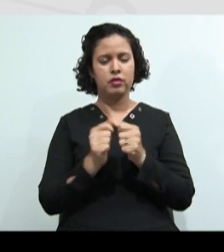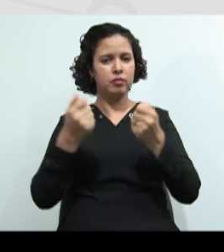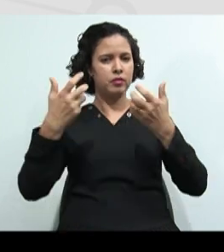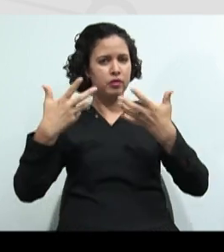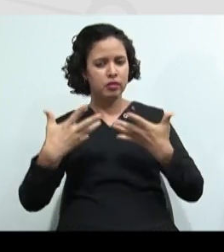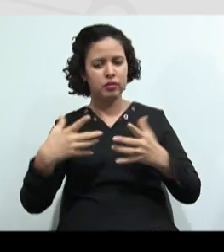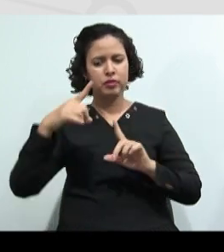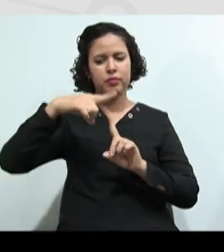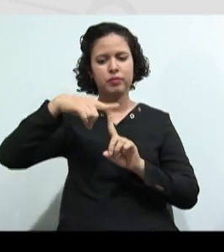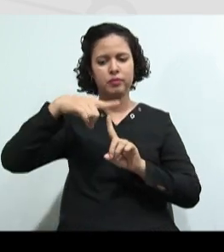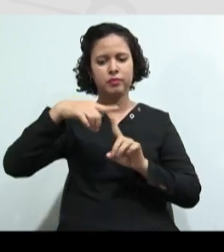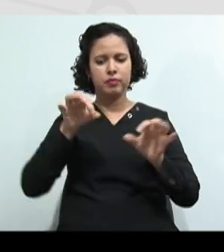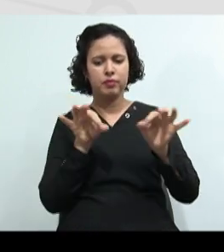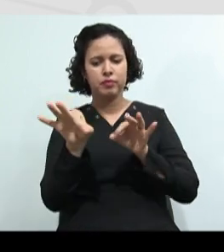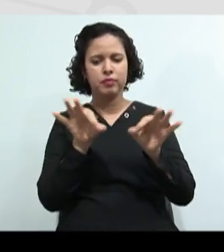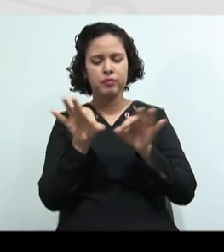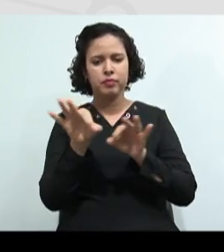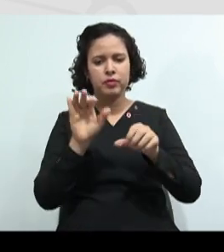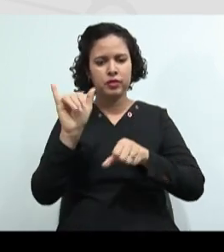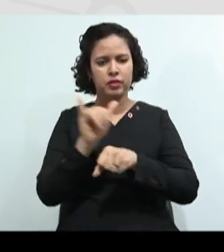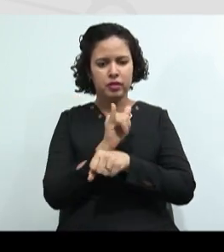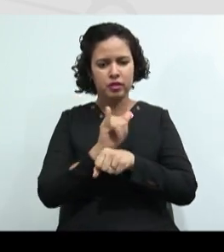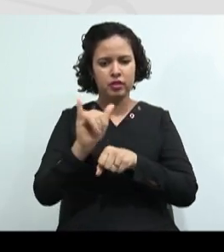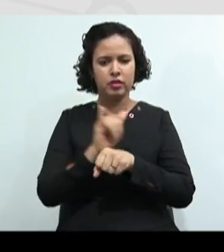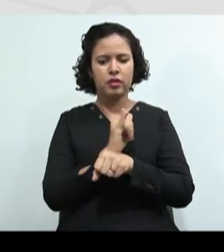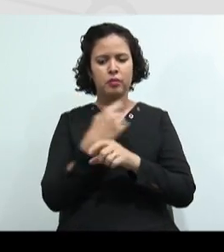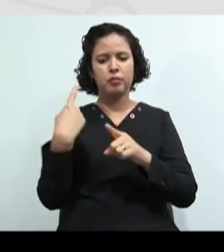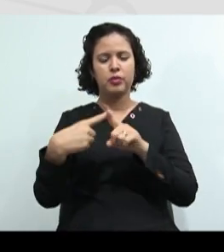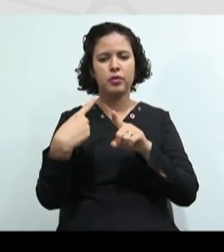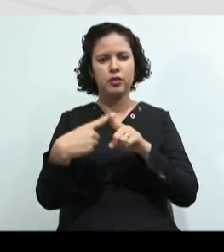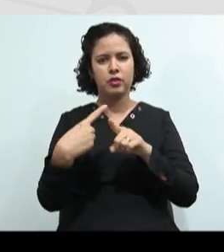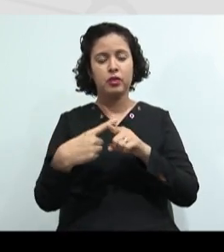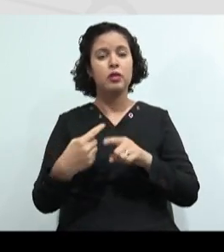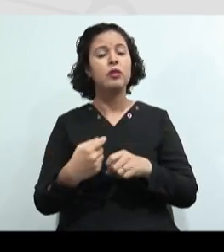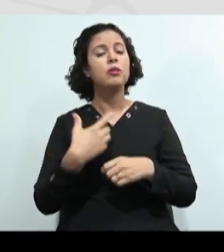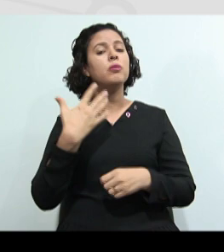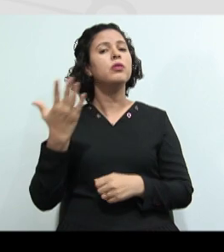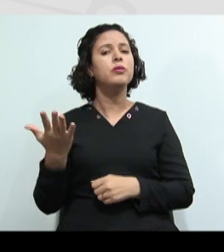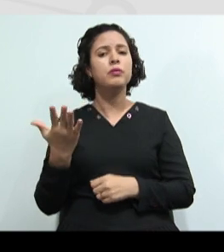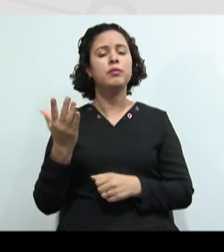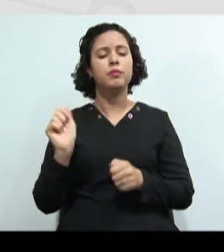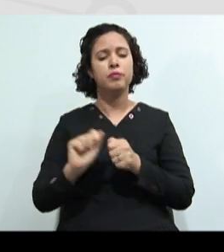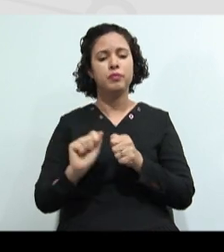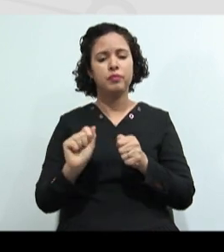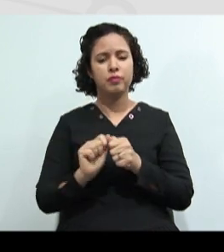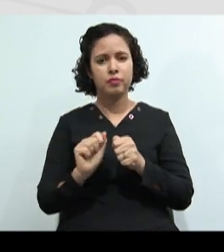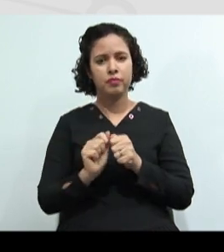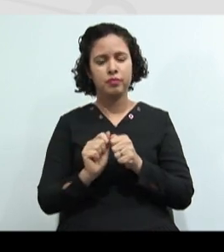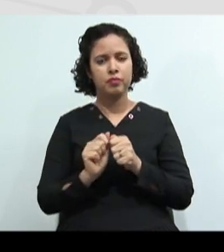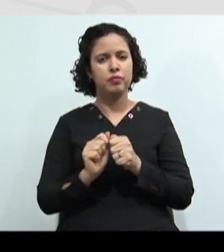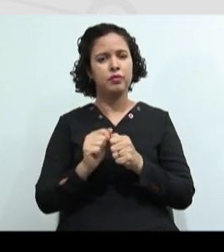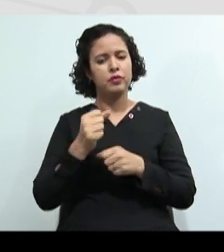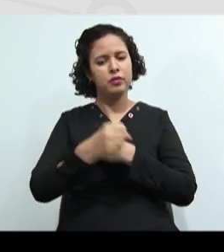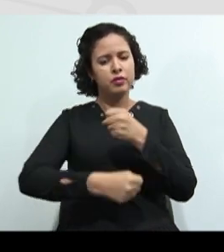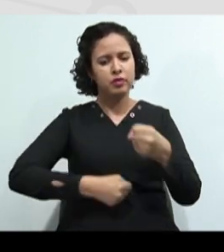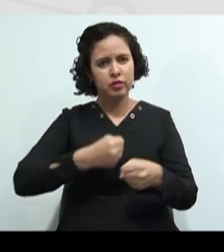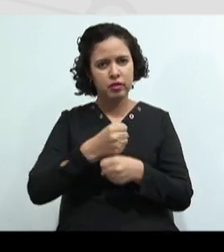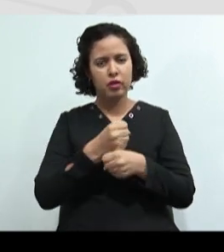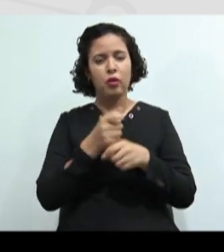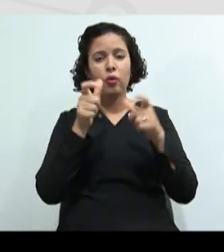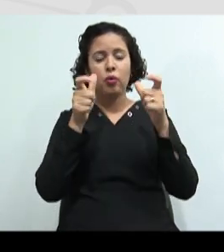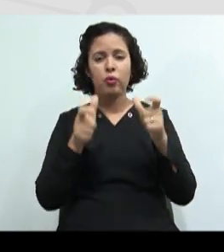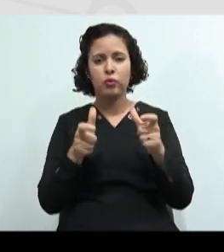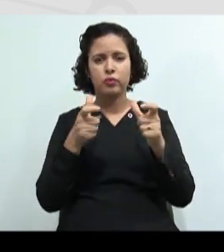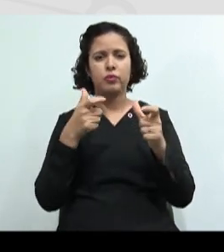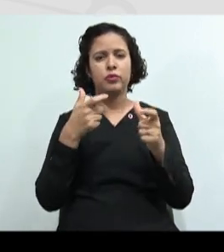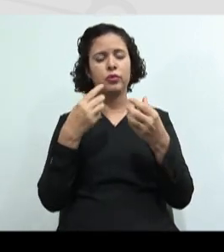tipos de planejamento, no estratégico, por que e quando nós vamos realizar determinadas ações a longo prazo, onde e